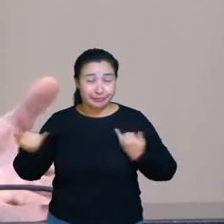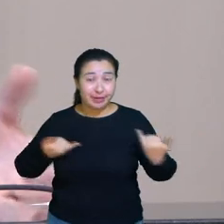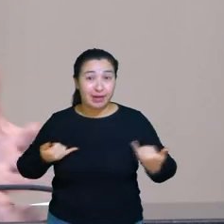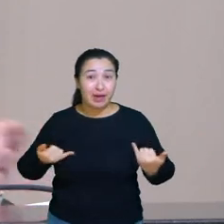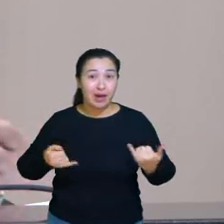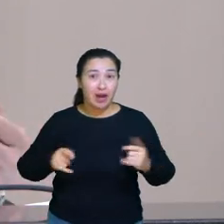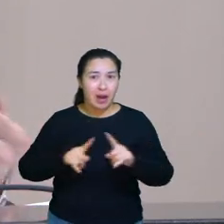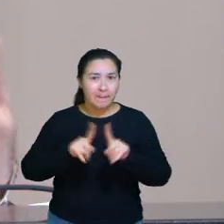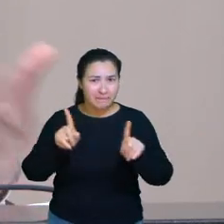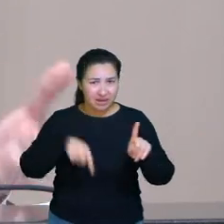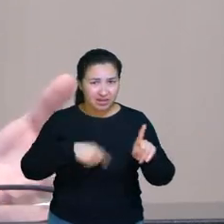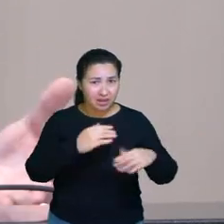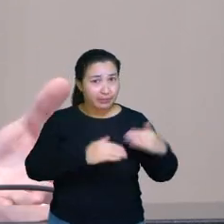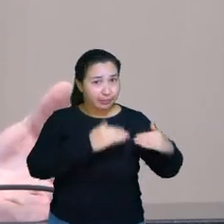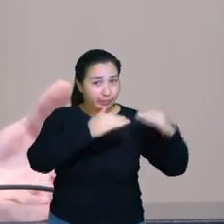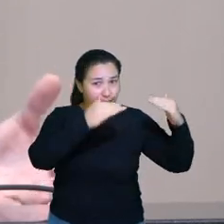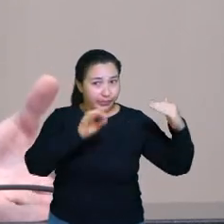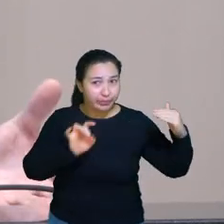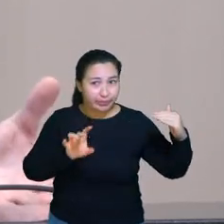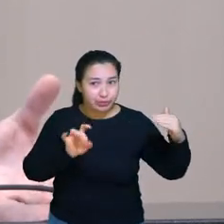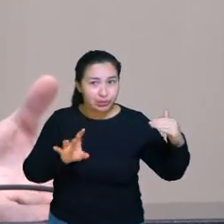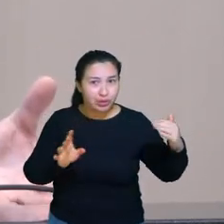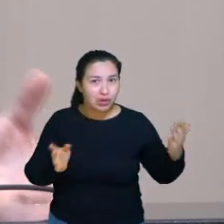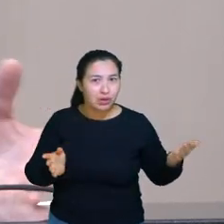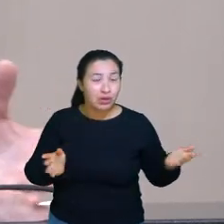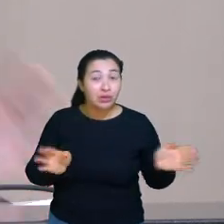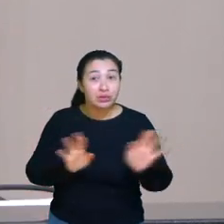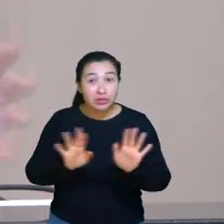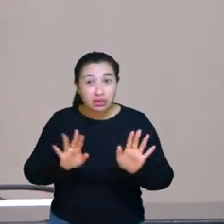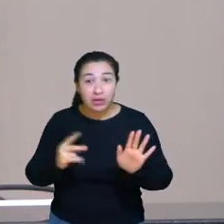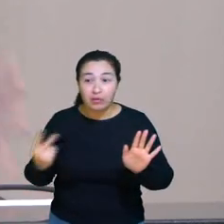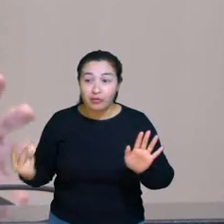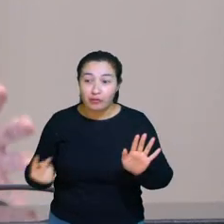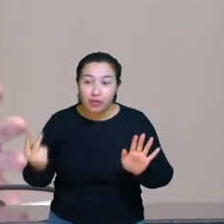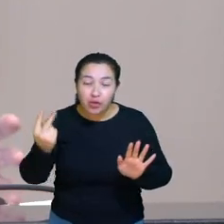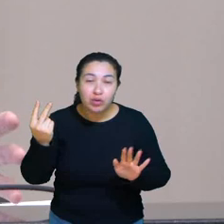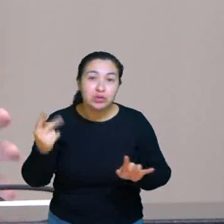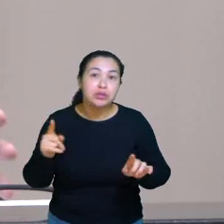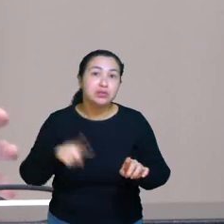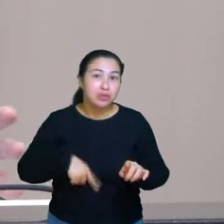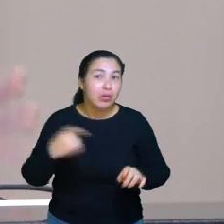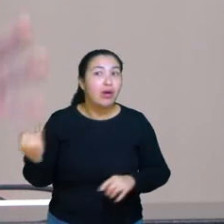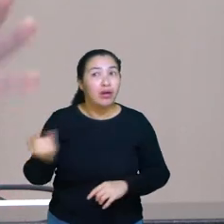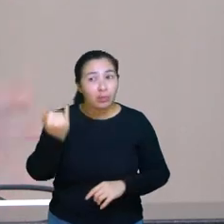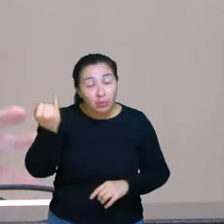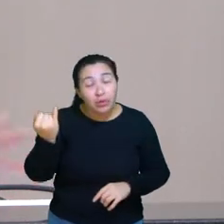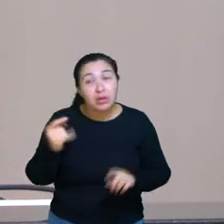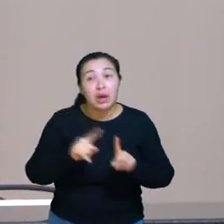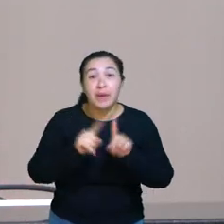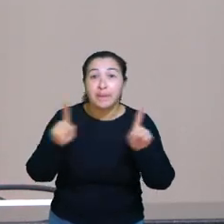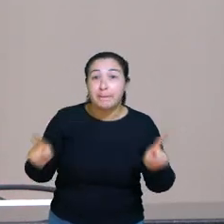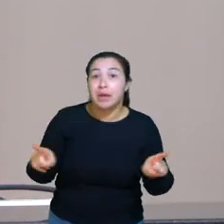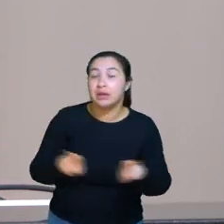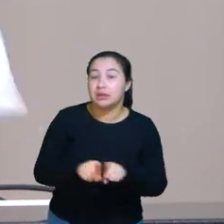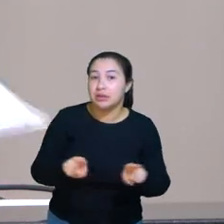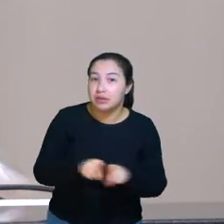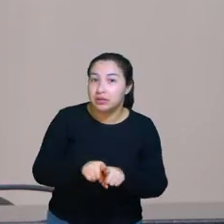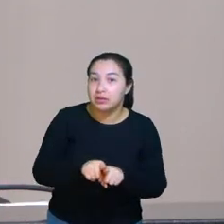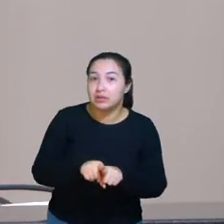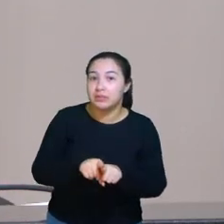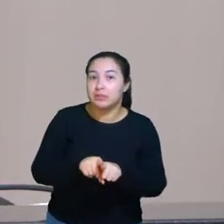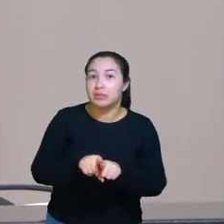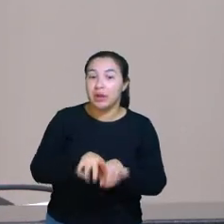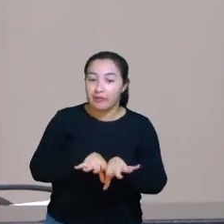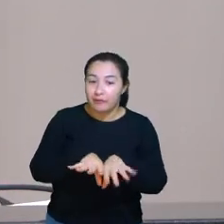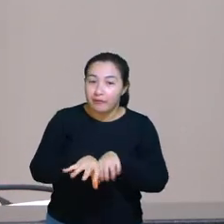estamos discutindo somente valorização que é importantíssimo nós estamos abordando as questões de